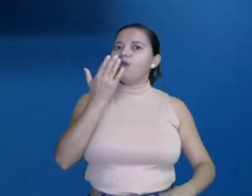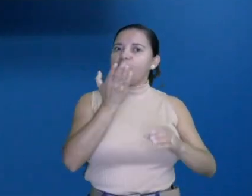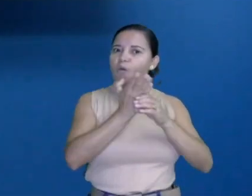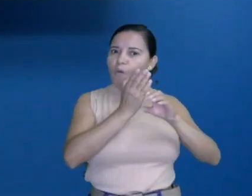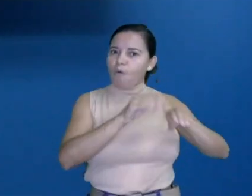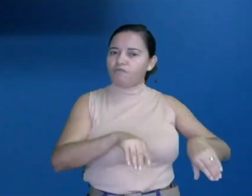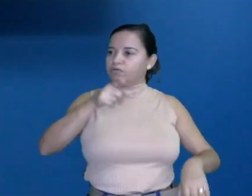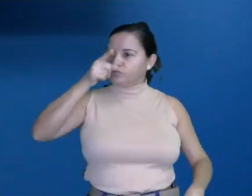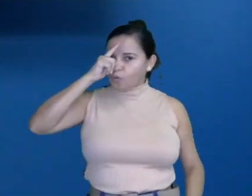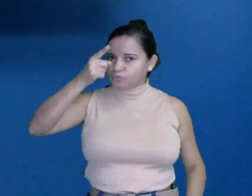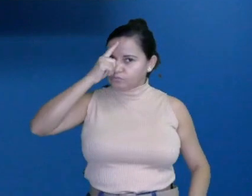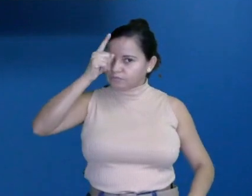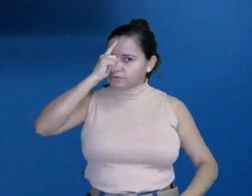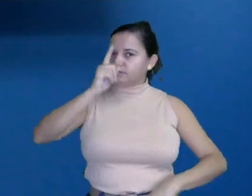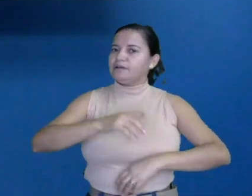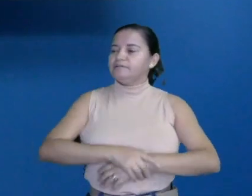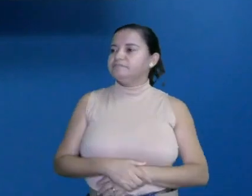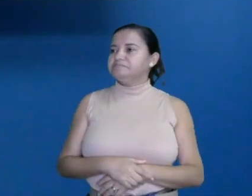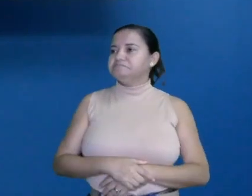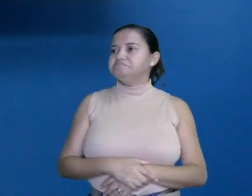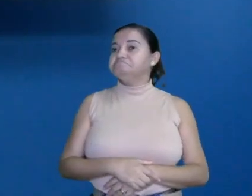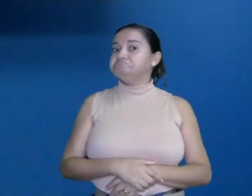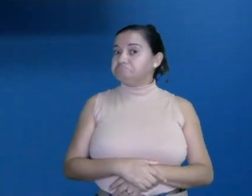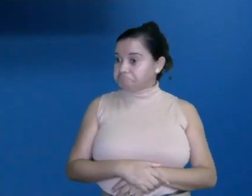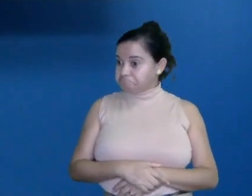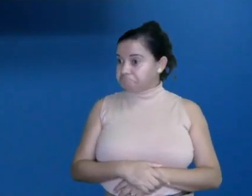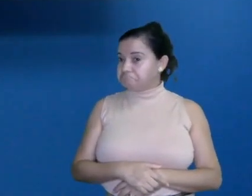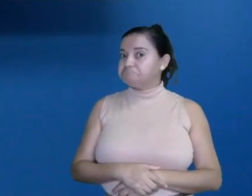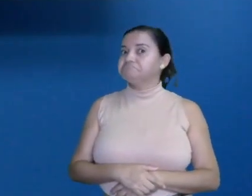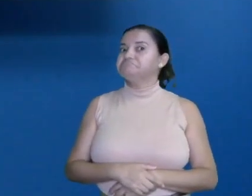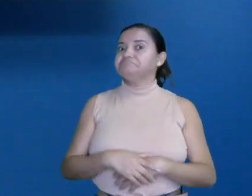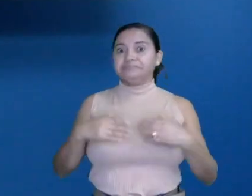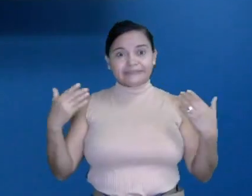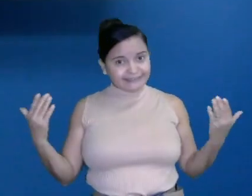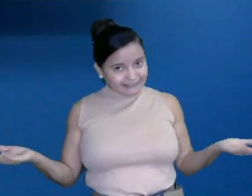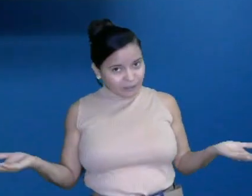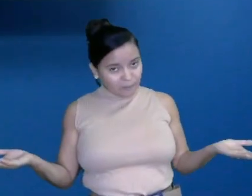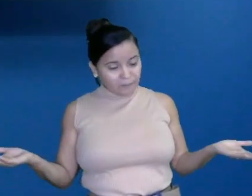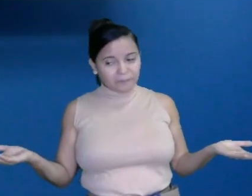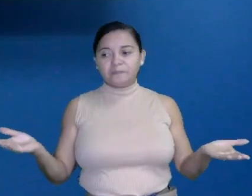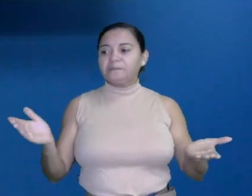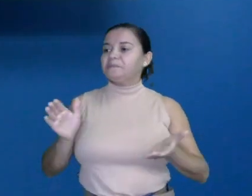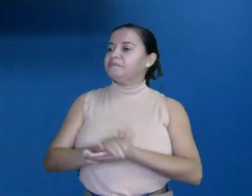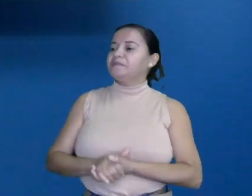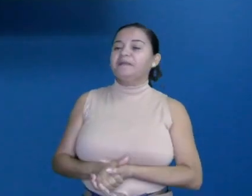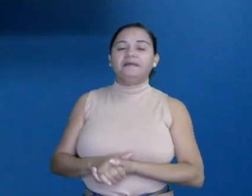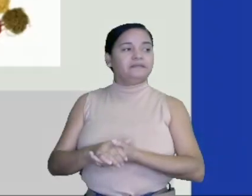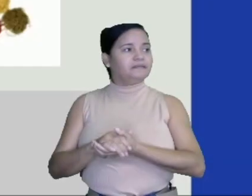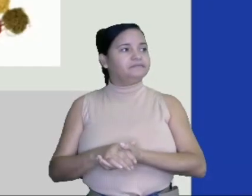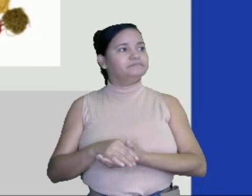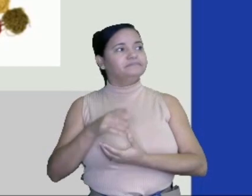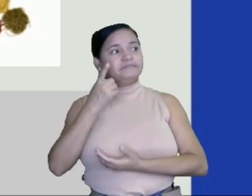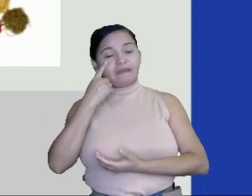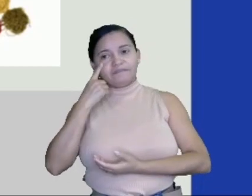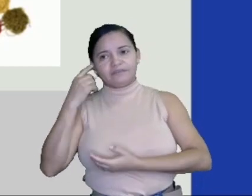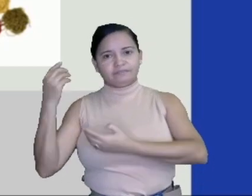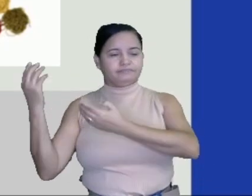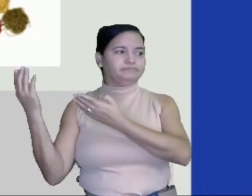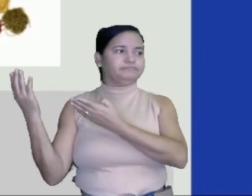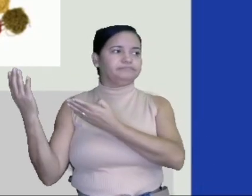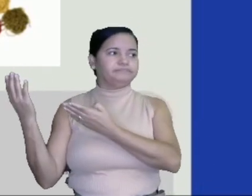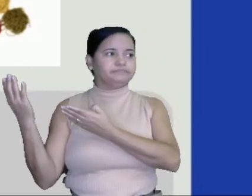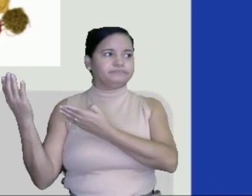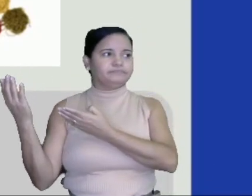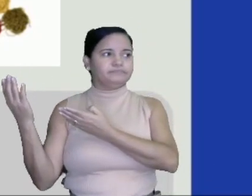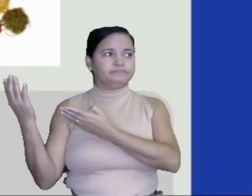os dias. Isso mesmo. Então, gente, esses alimentos aqui, eles estão nessa pirâmide